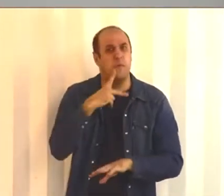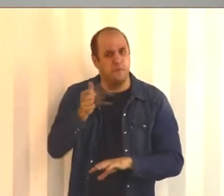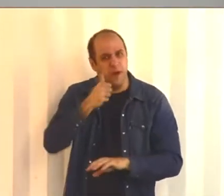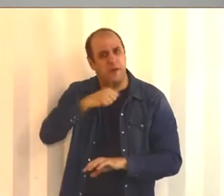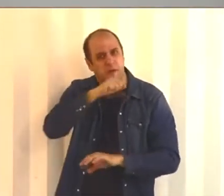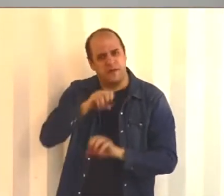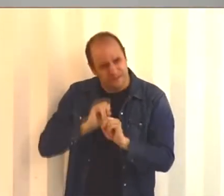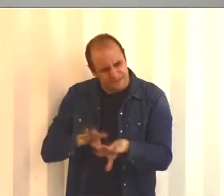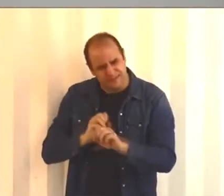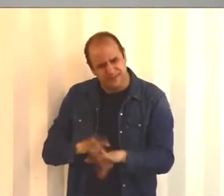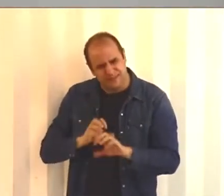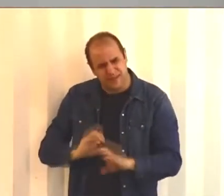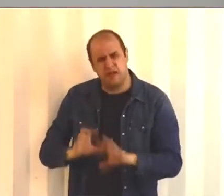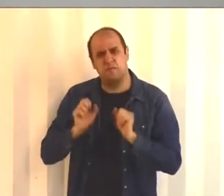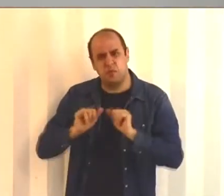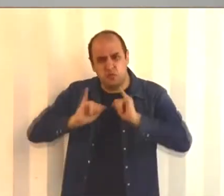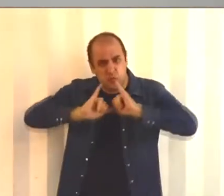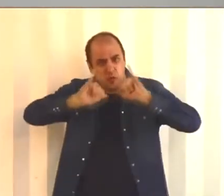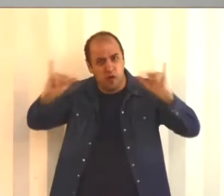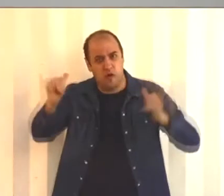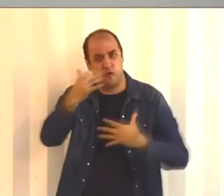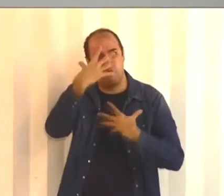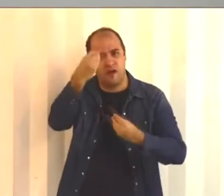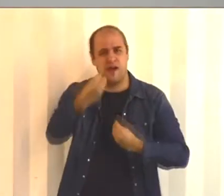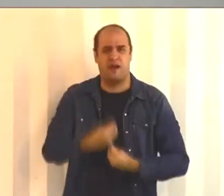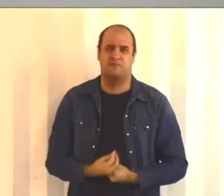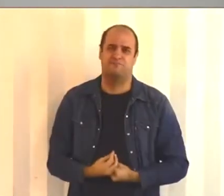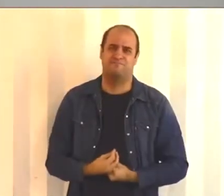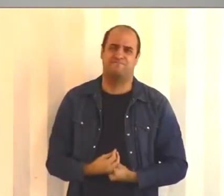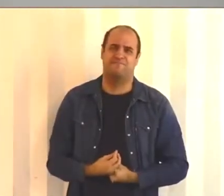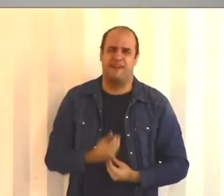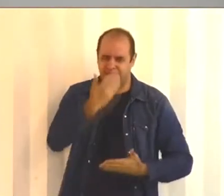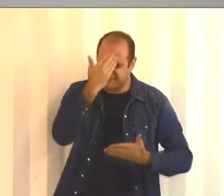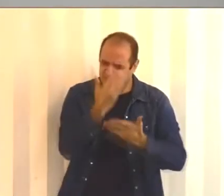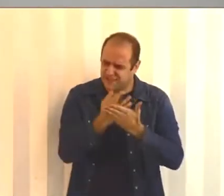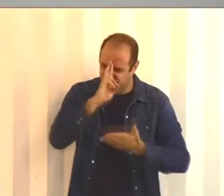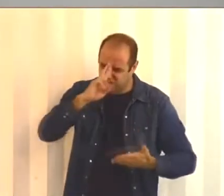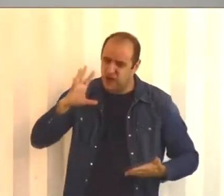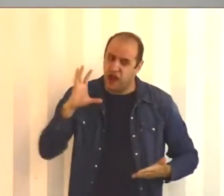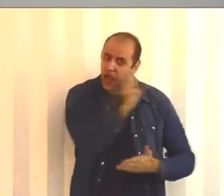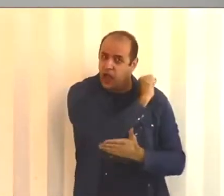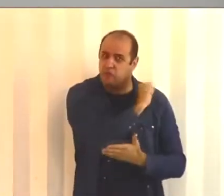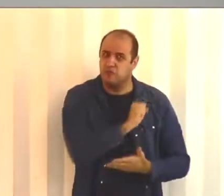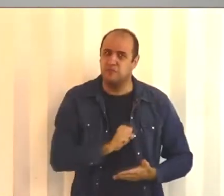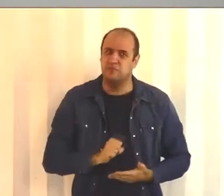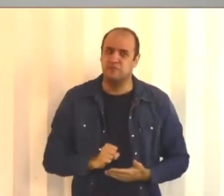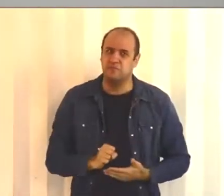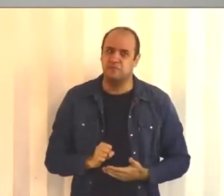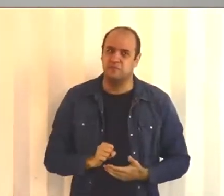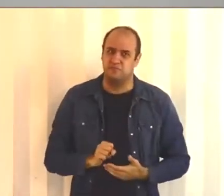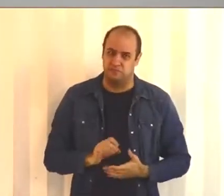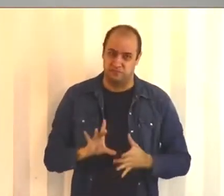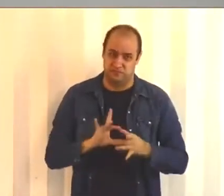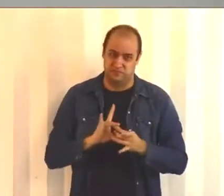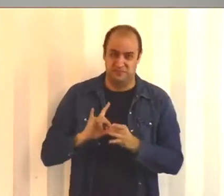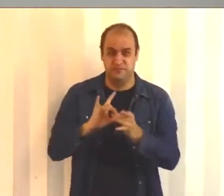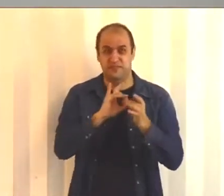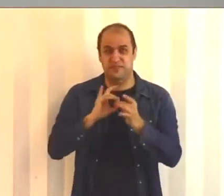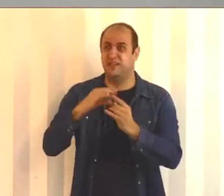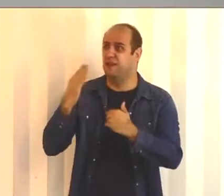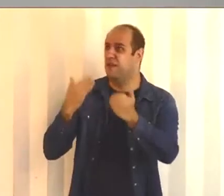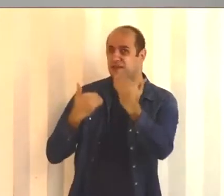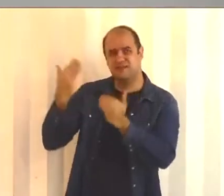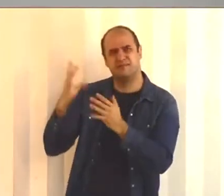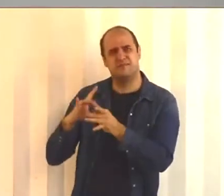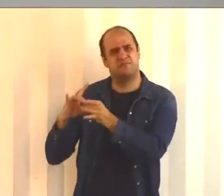fé, ensinem-nos a crerem no Senhor Jesus logo. Pais, na aliança que nós temos com